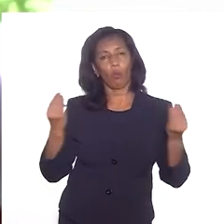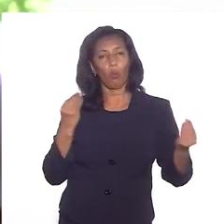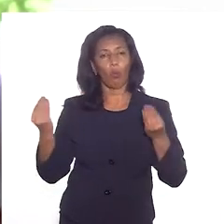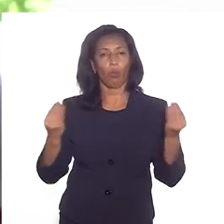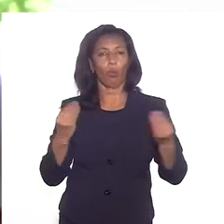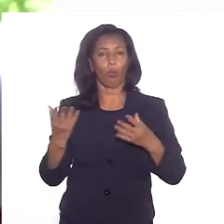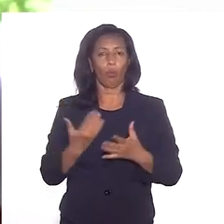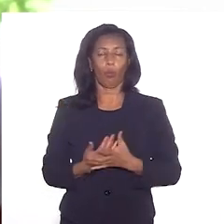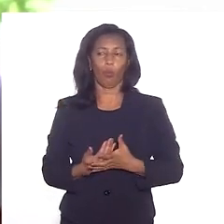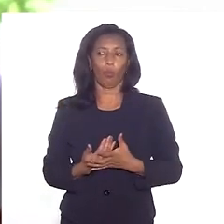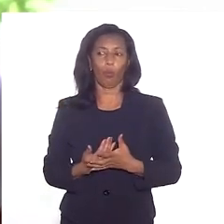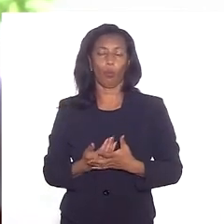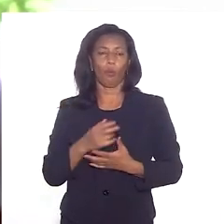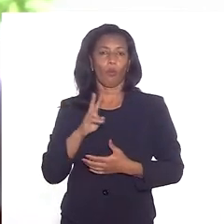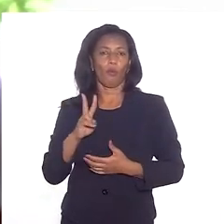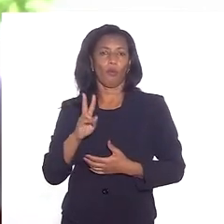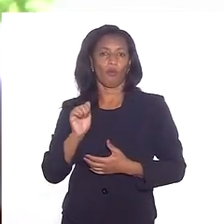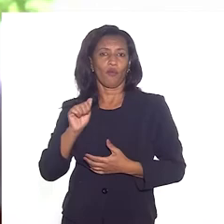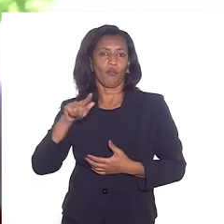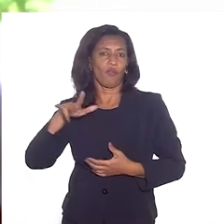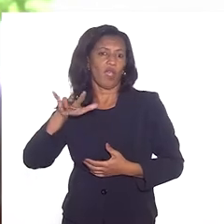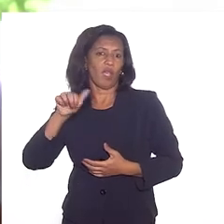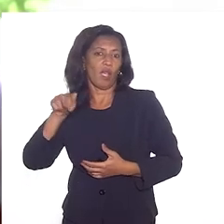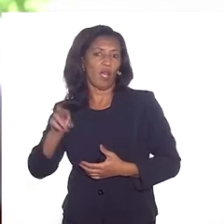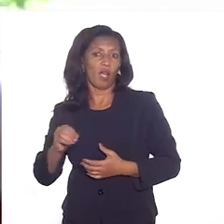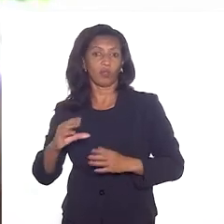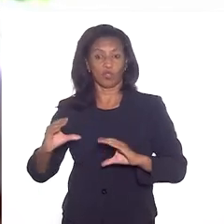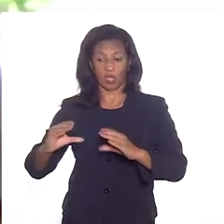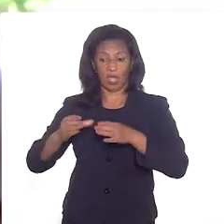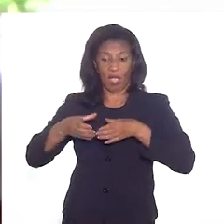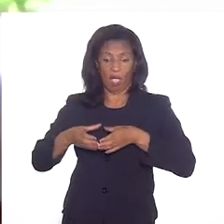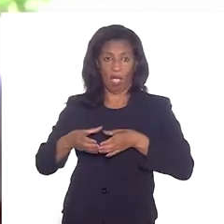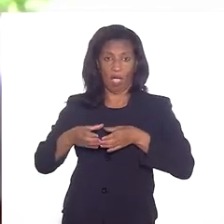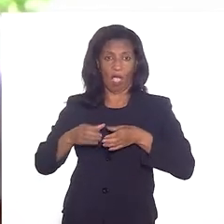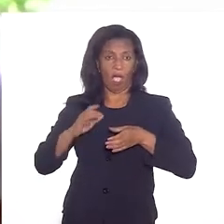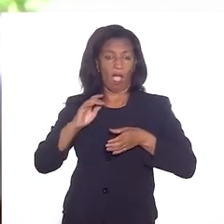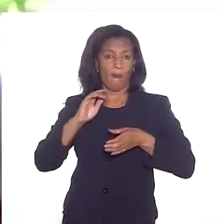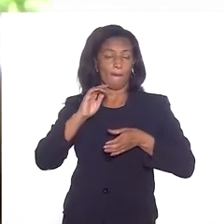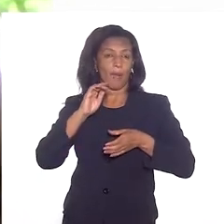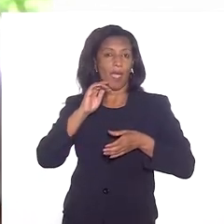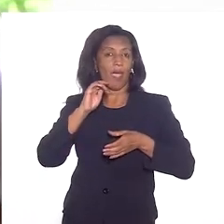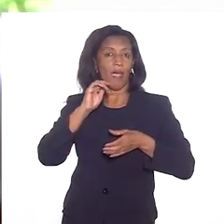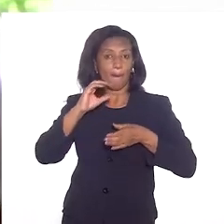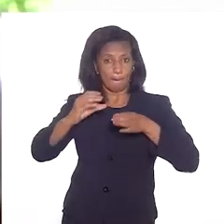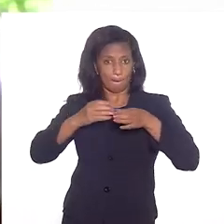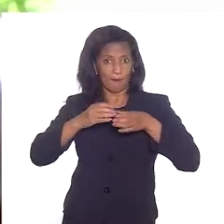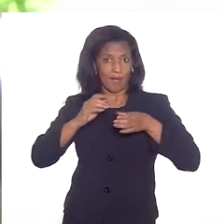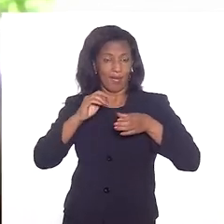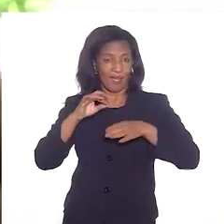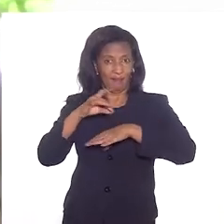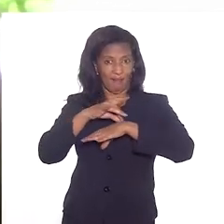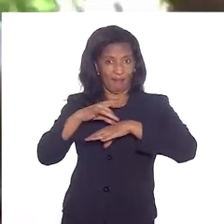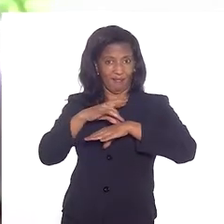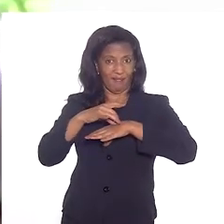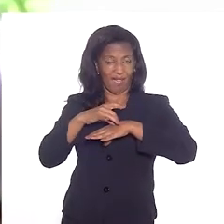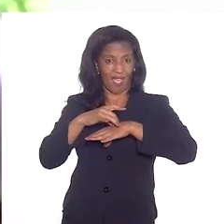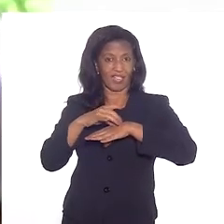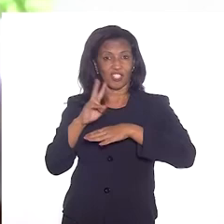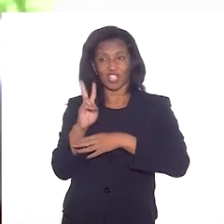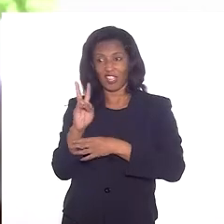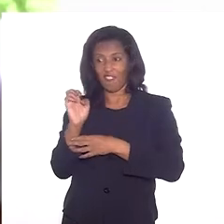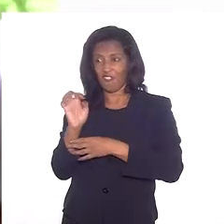como o mundo vegetariano vegano, né? Porque hoje em dia tem hambúrguer de planta. Então, assim